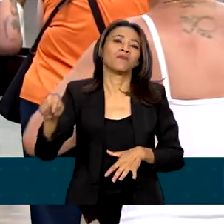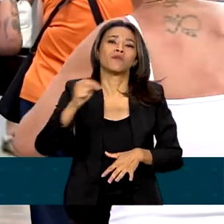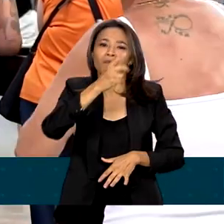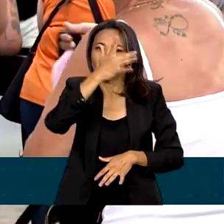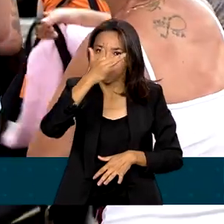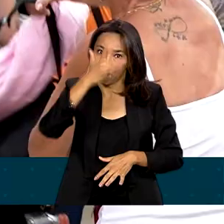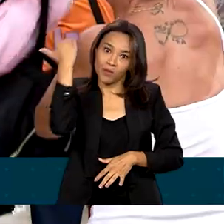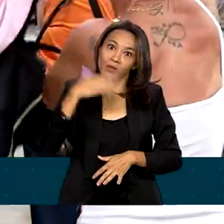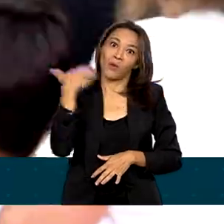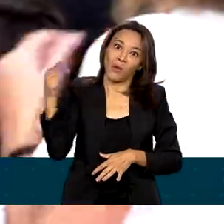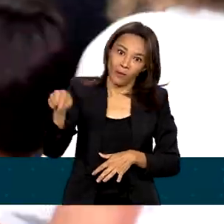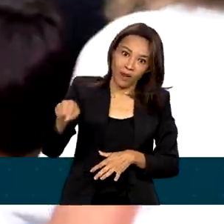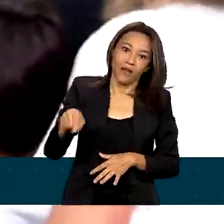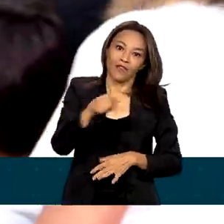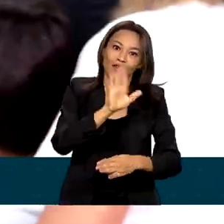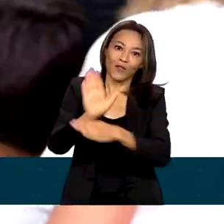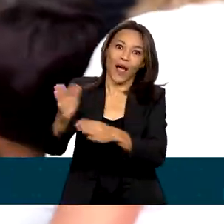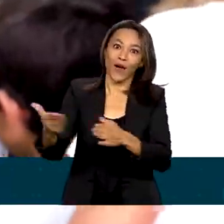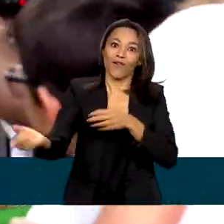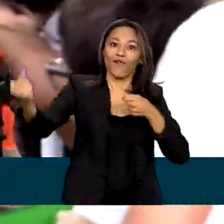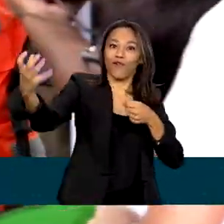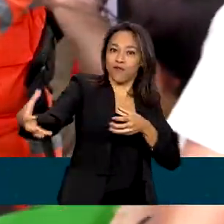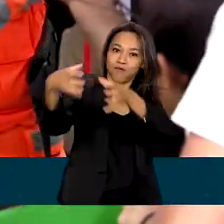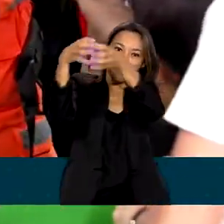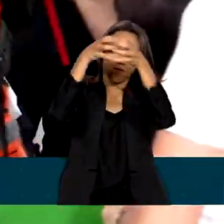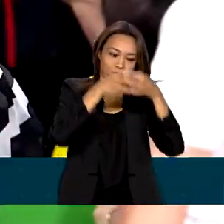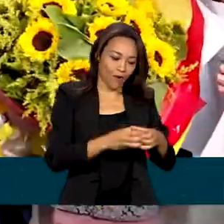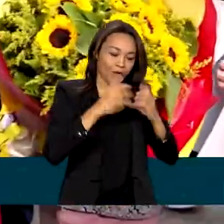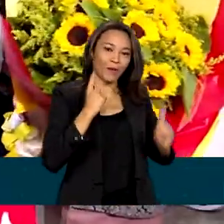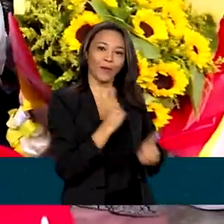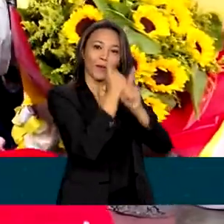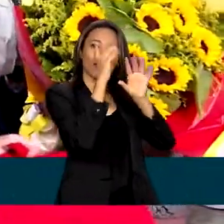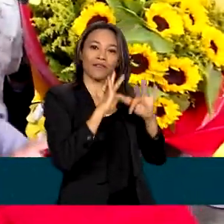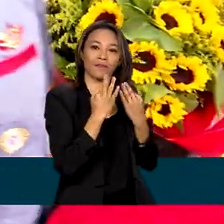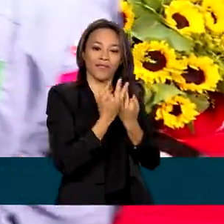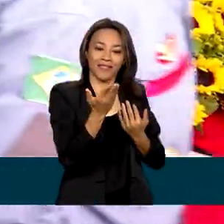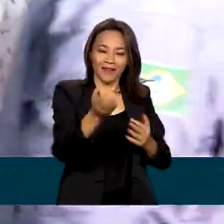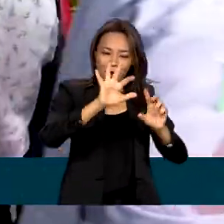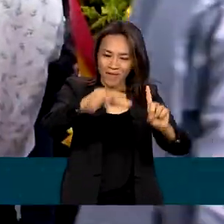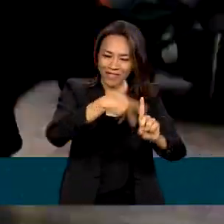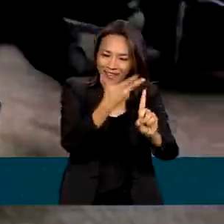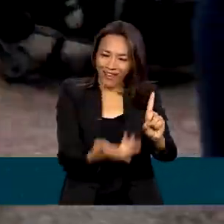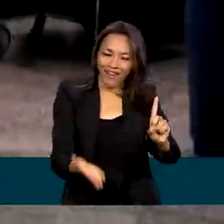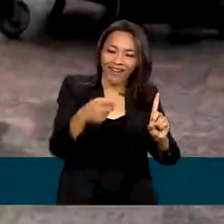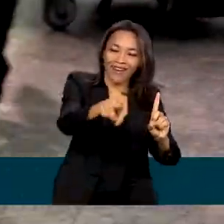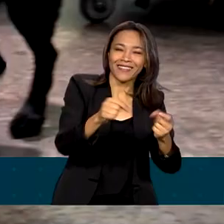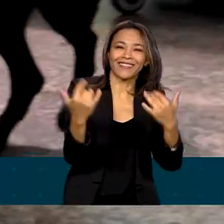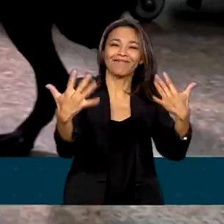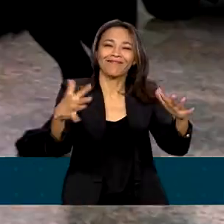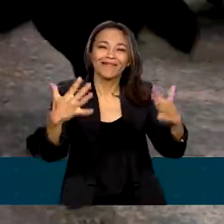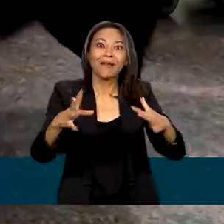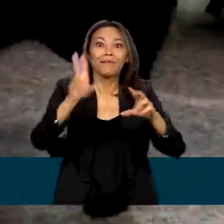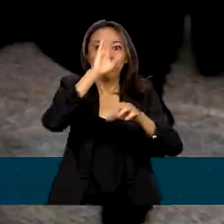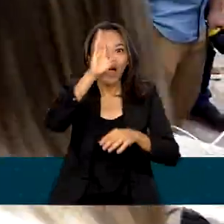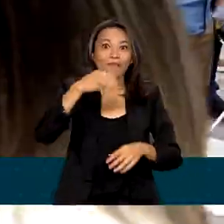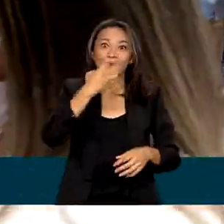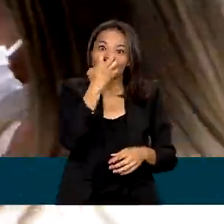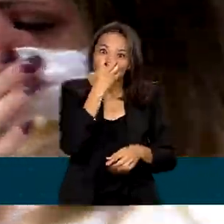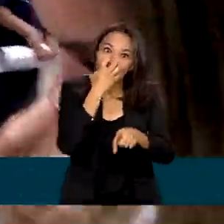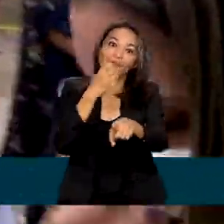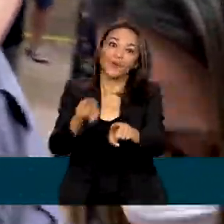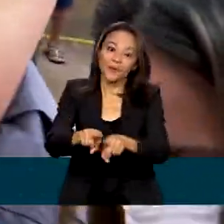reencontrar a família o desembarque foi marcado por emoção e homenagens inclusive para os cães farejadores